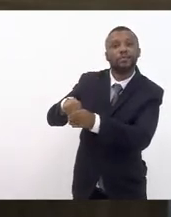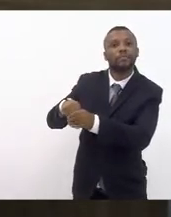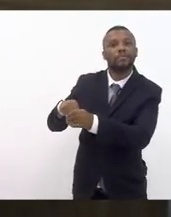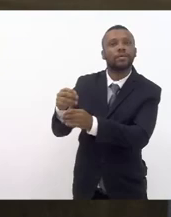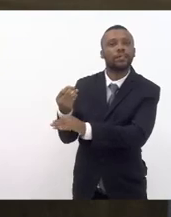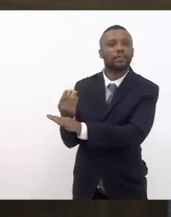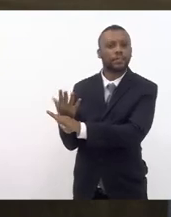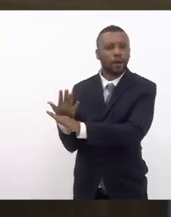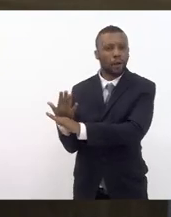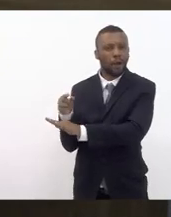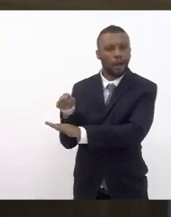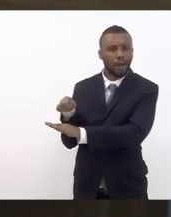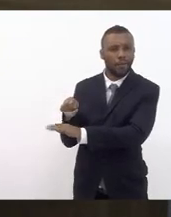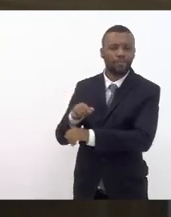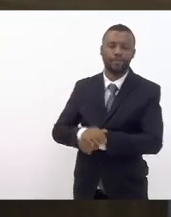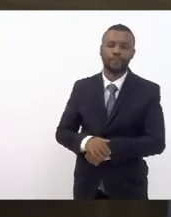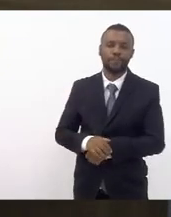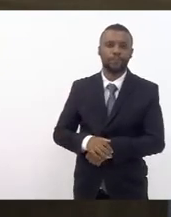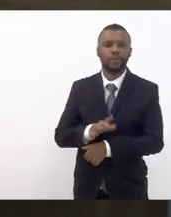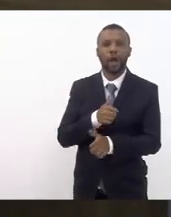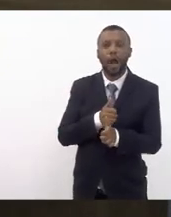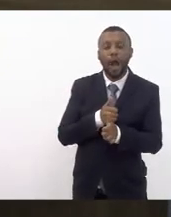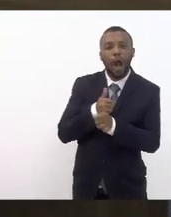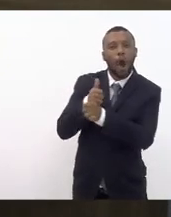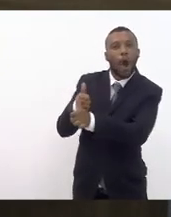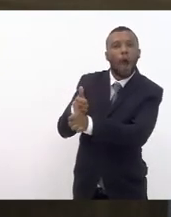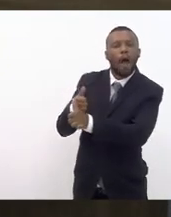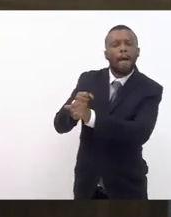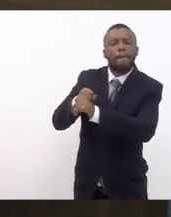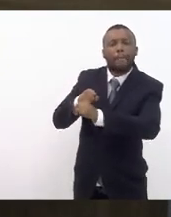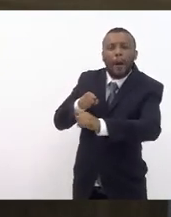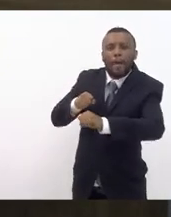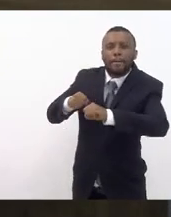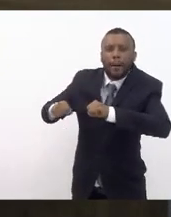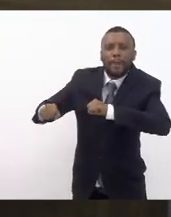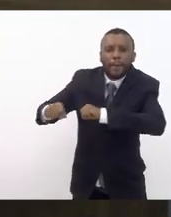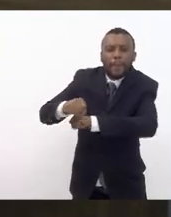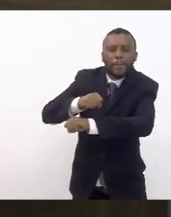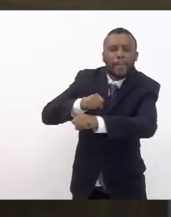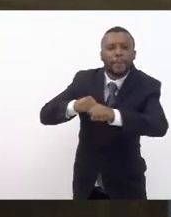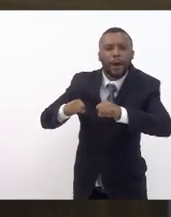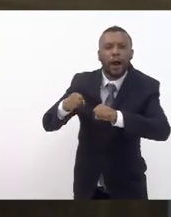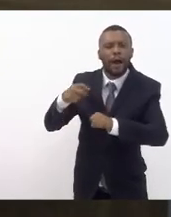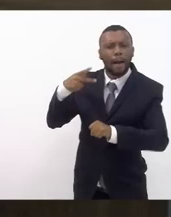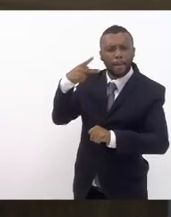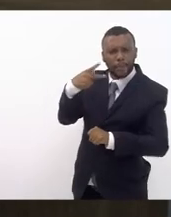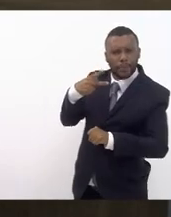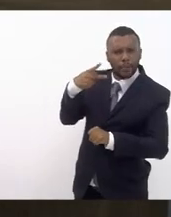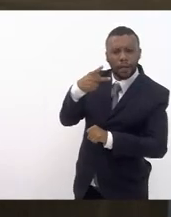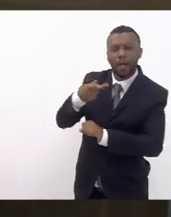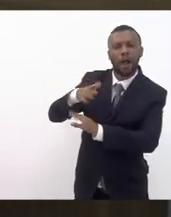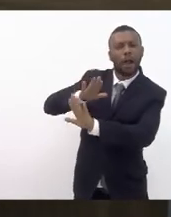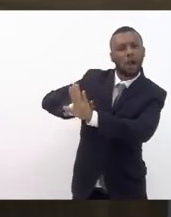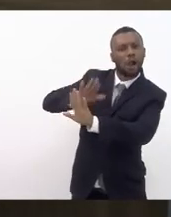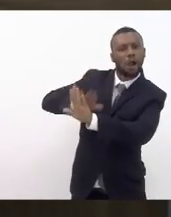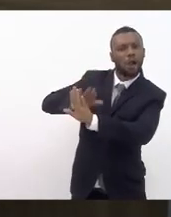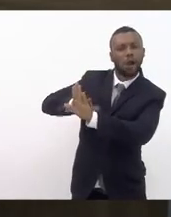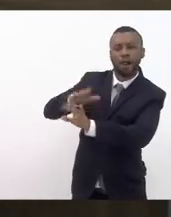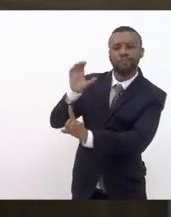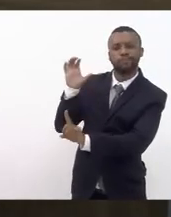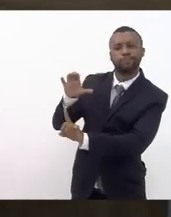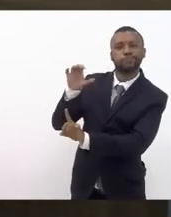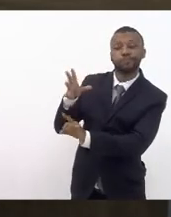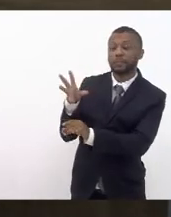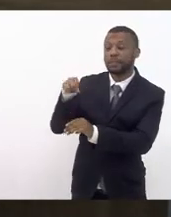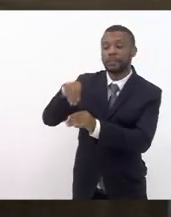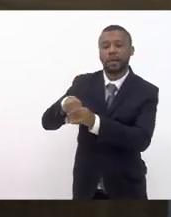Eu acompanho a extrema militância e politização e aparelhamento ideológico dentro da